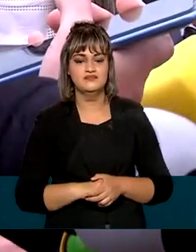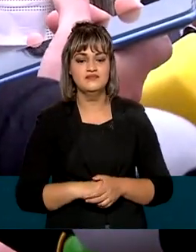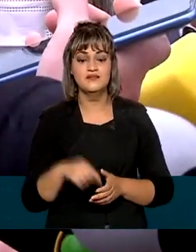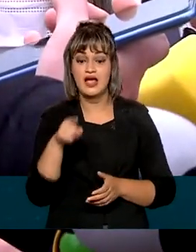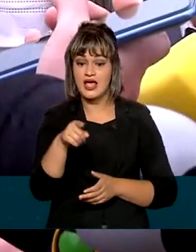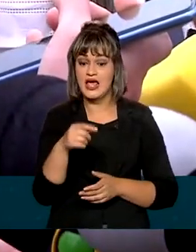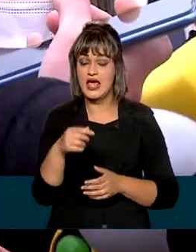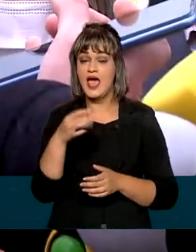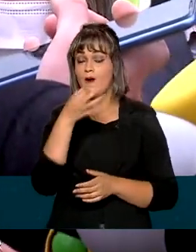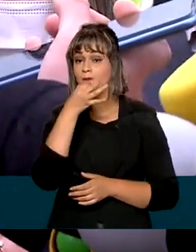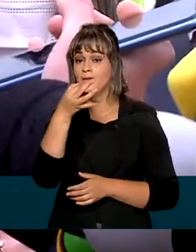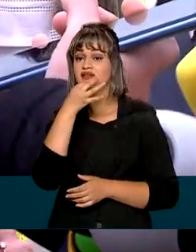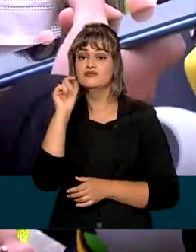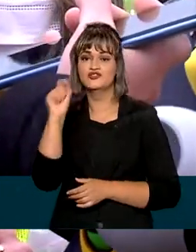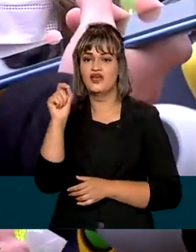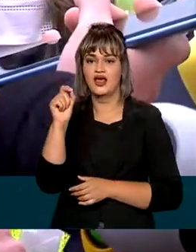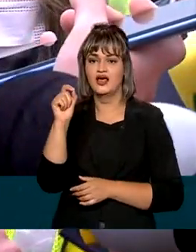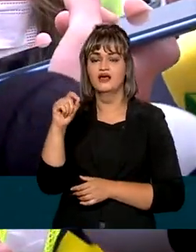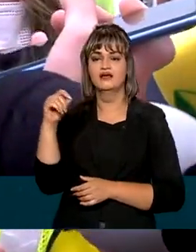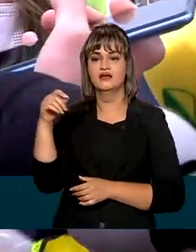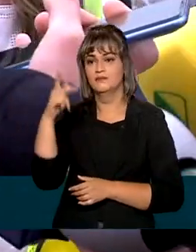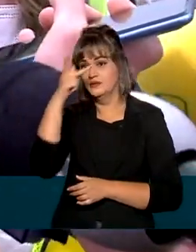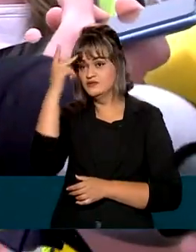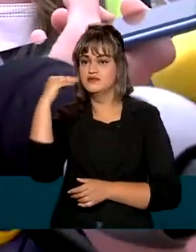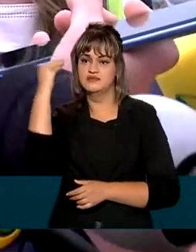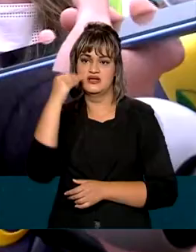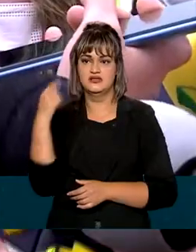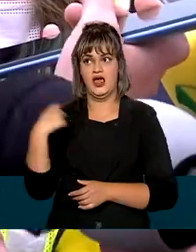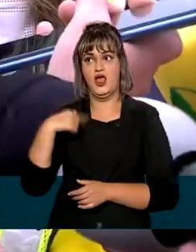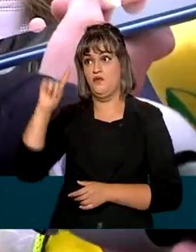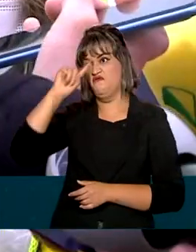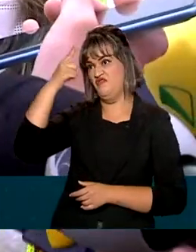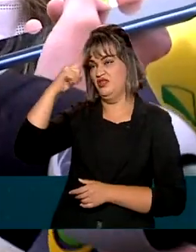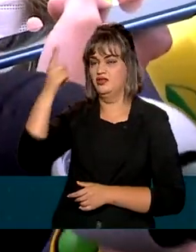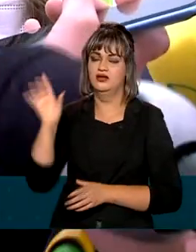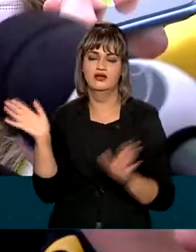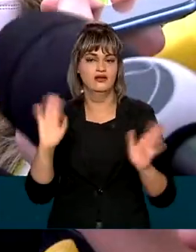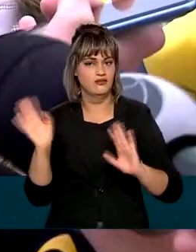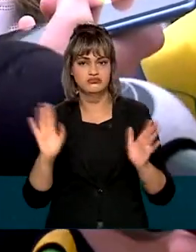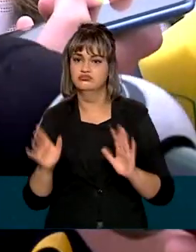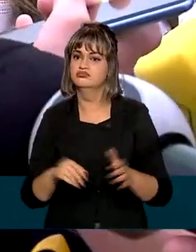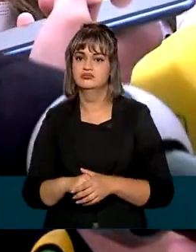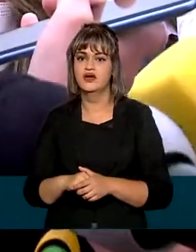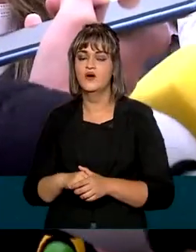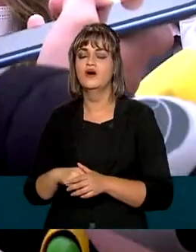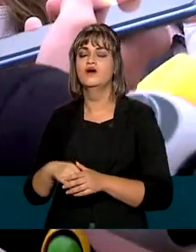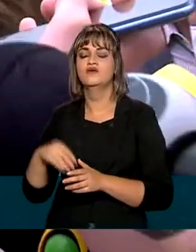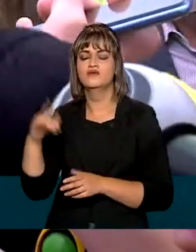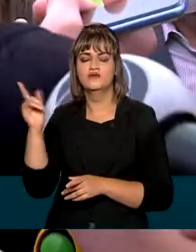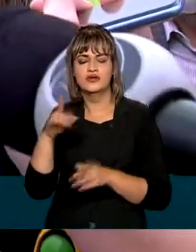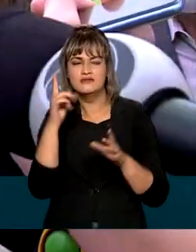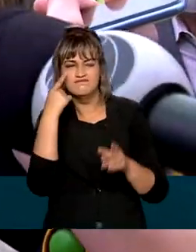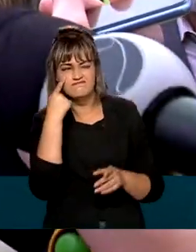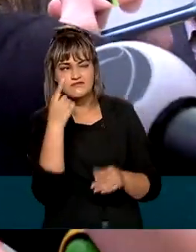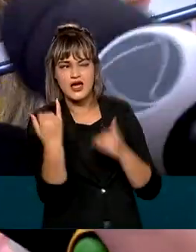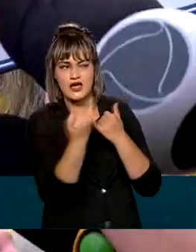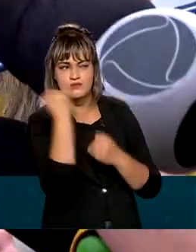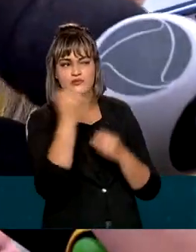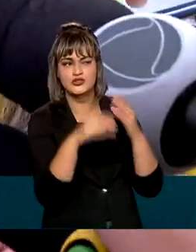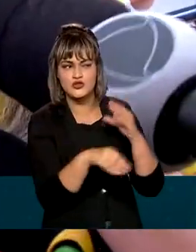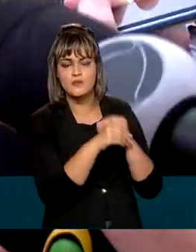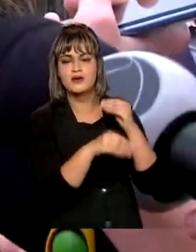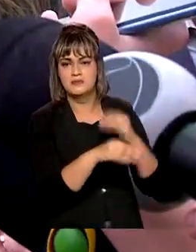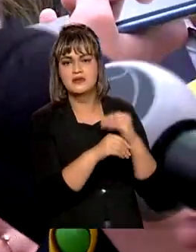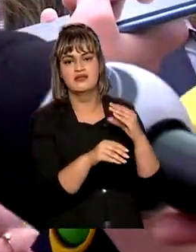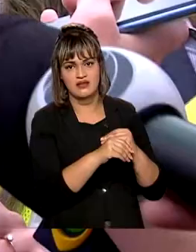posição dos especialistas no antes isolada do ministro sistemas heterólogos para o atual de rosto são